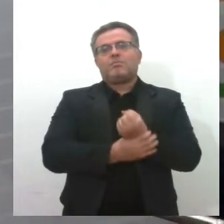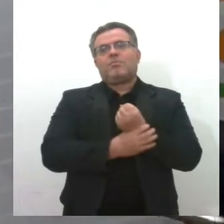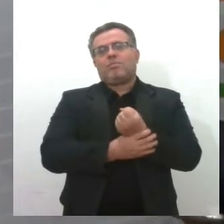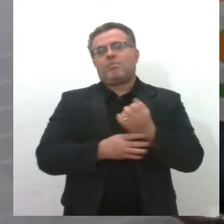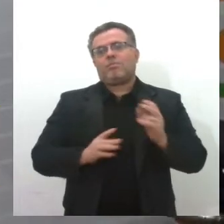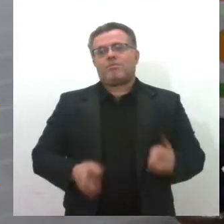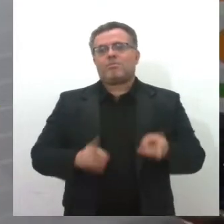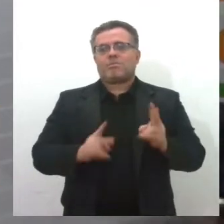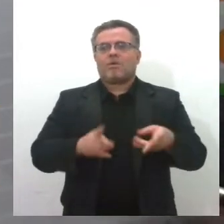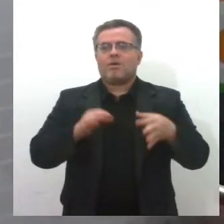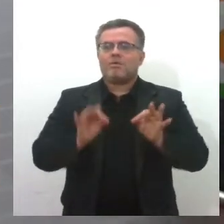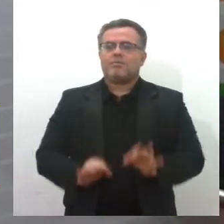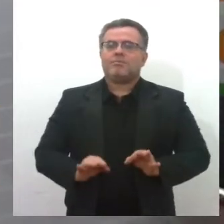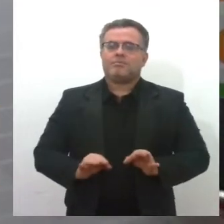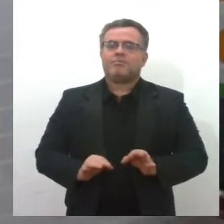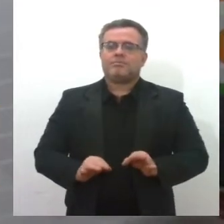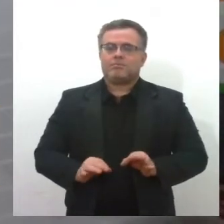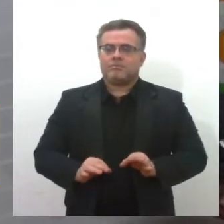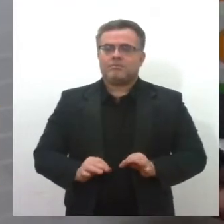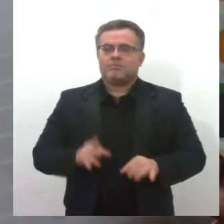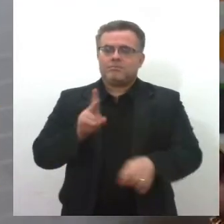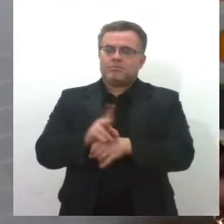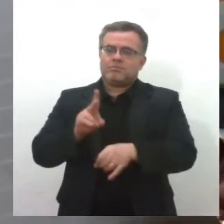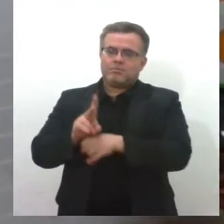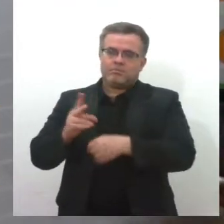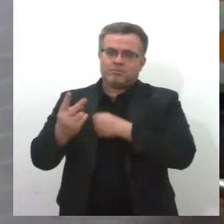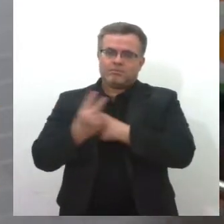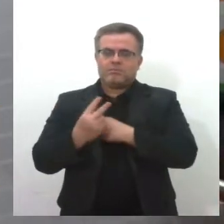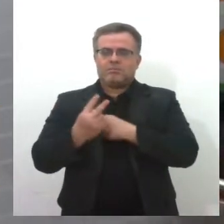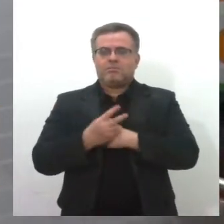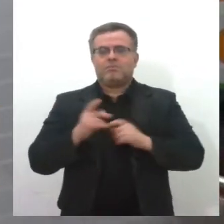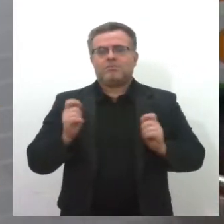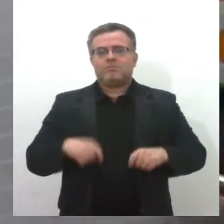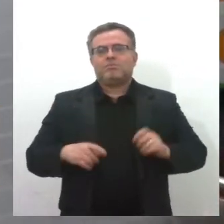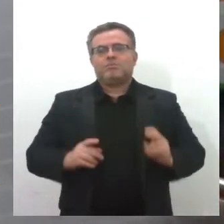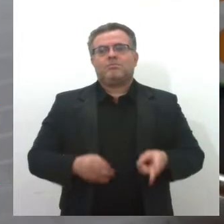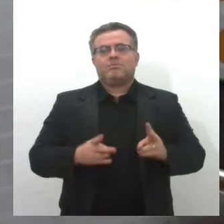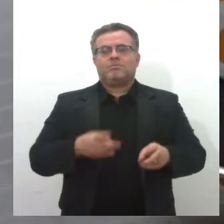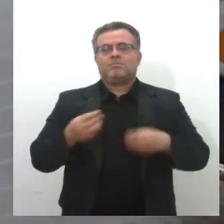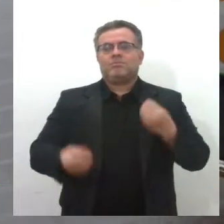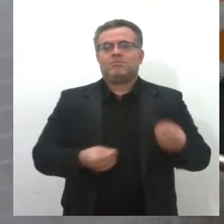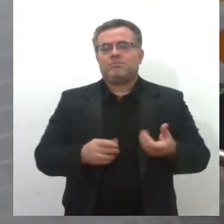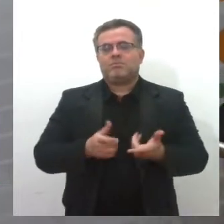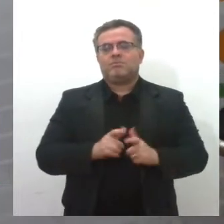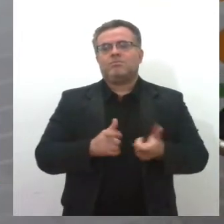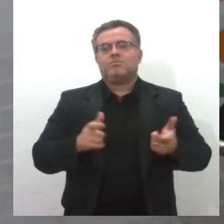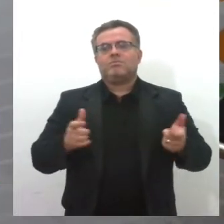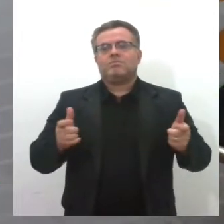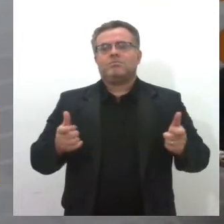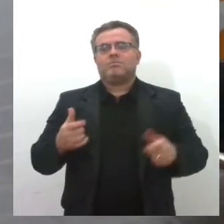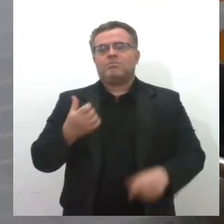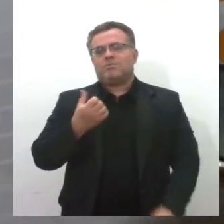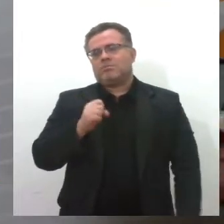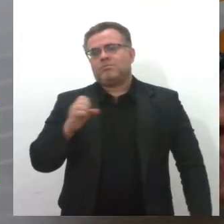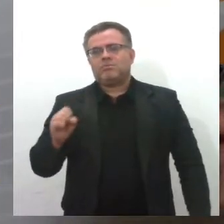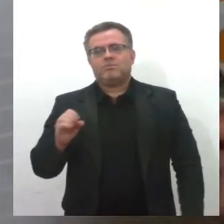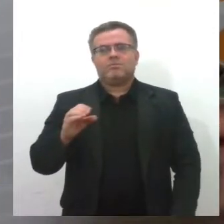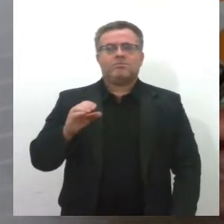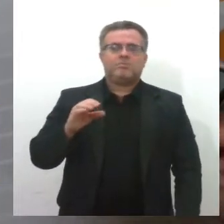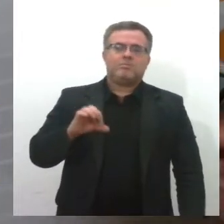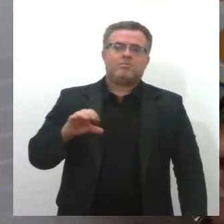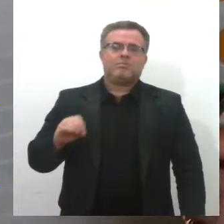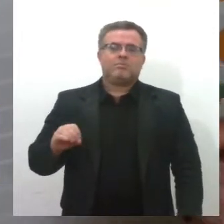essa ampliação da imunidade das pessoas, considerando que a maioria, 80, 90% dos